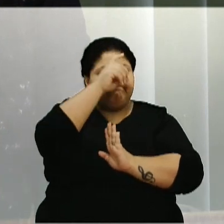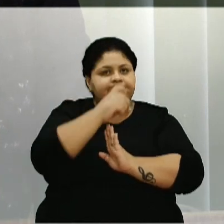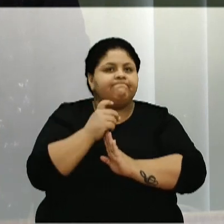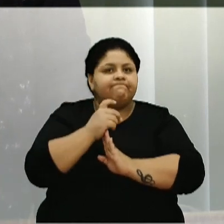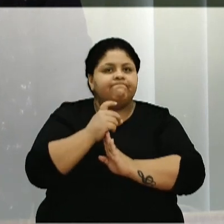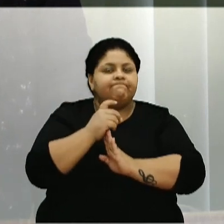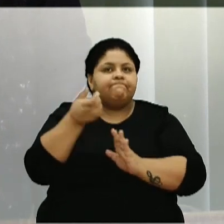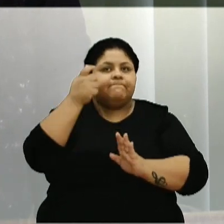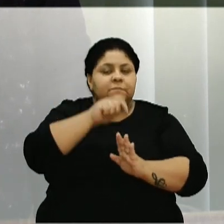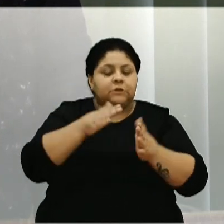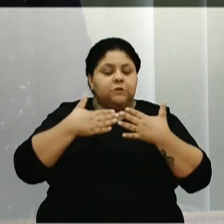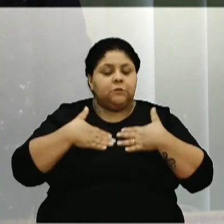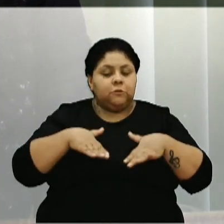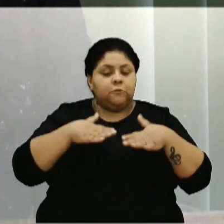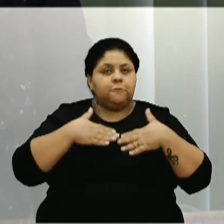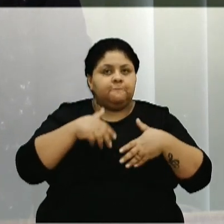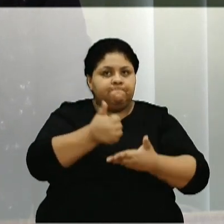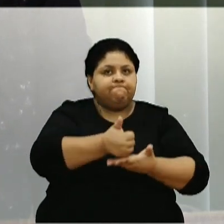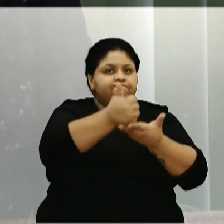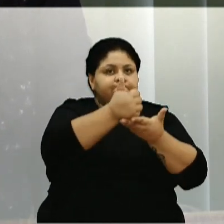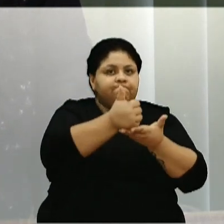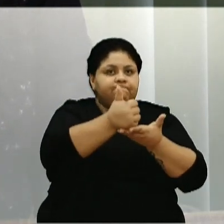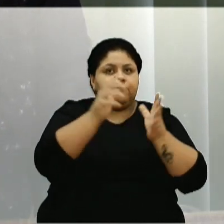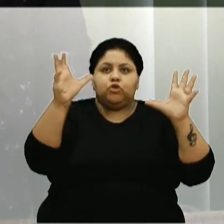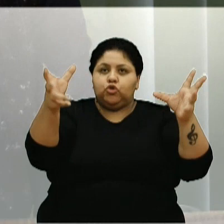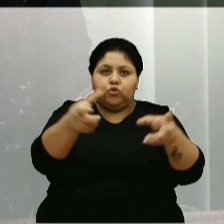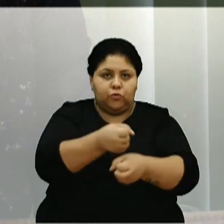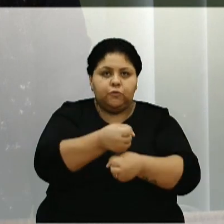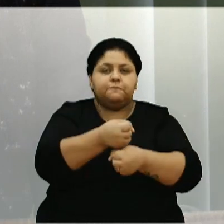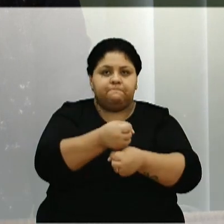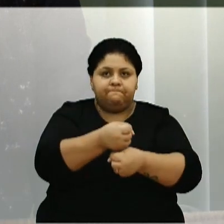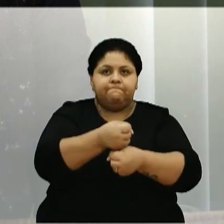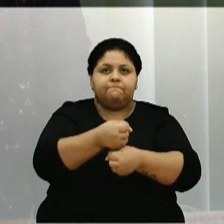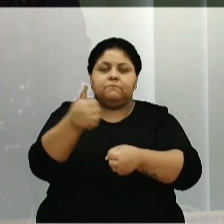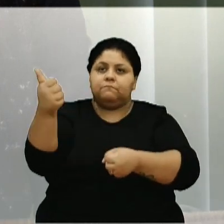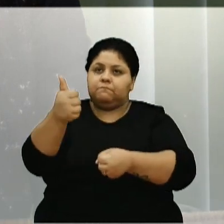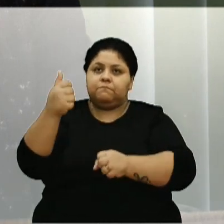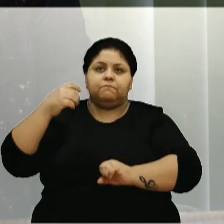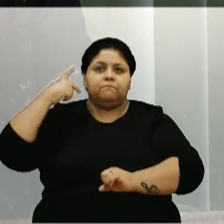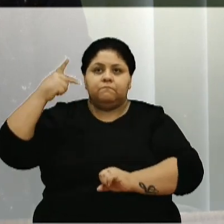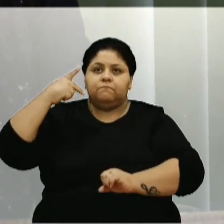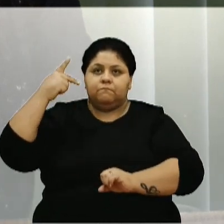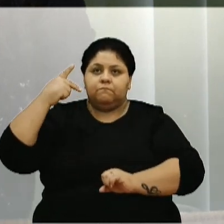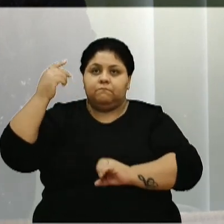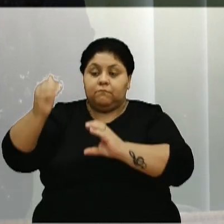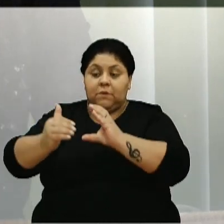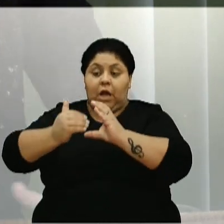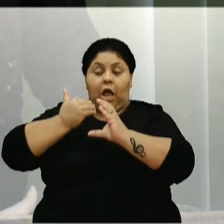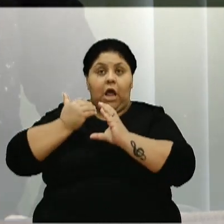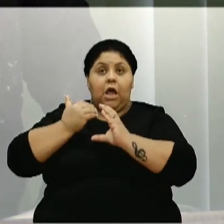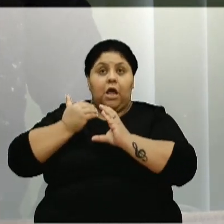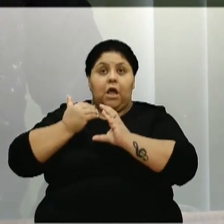vamos precisar de muita paciência e muita colaboração mútua. As demandas que costumeiramente o vereador recebe, que é legítima,